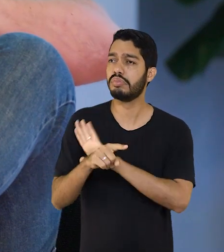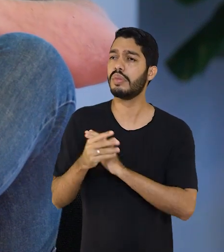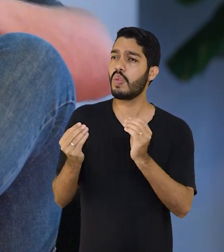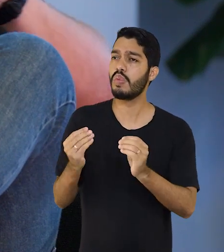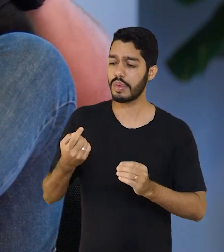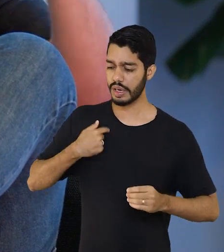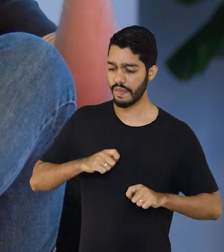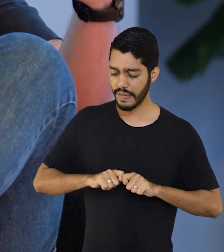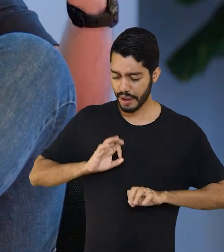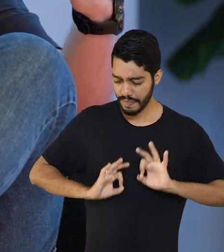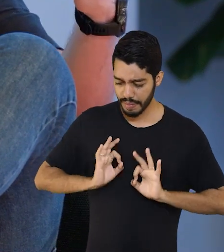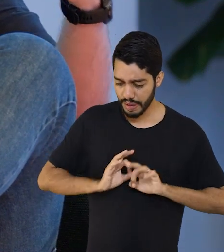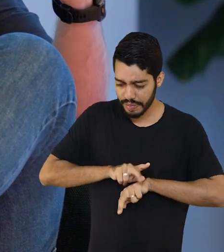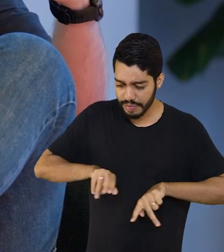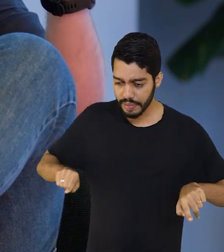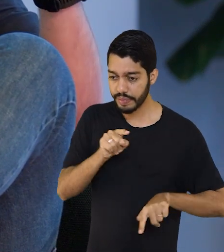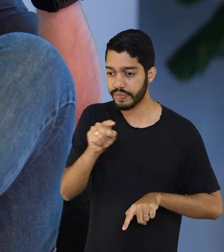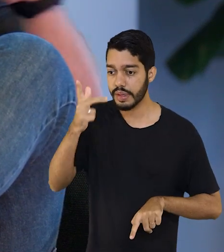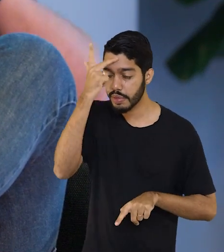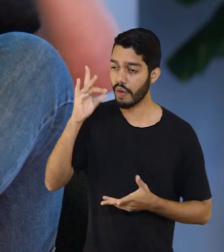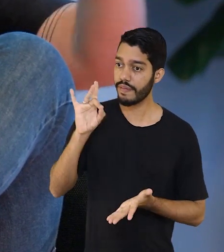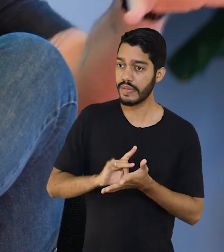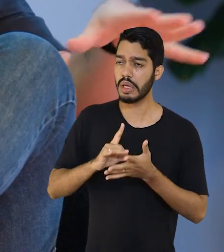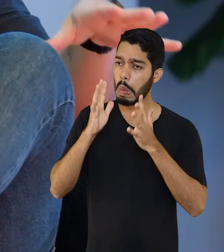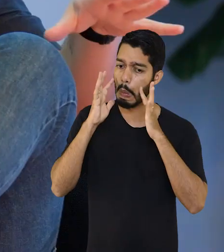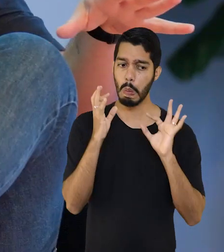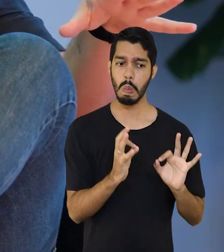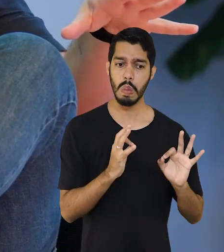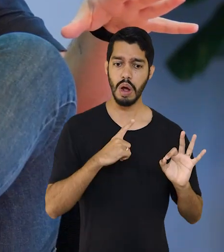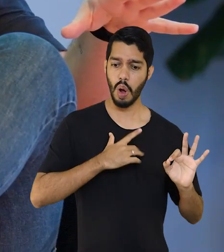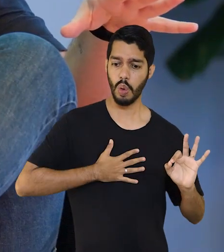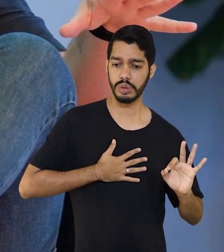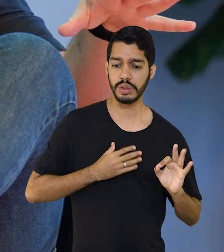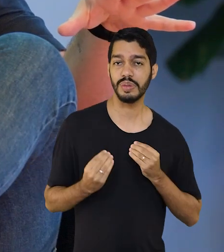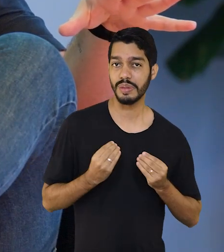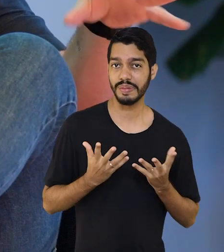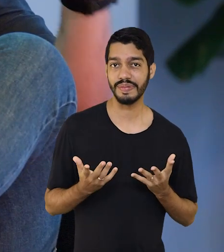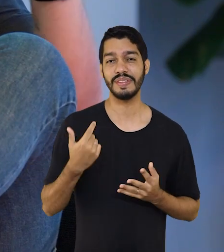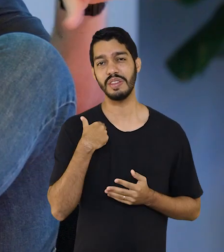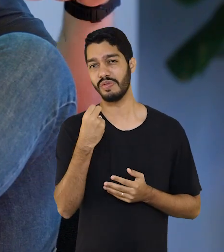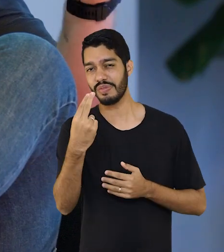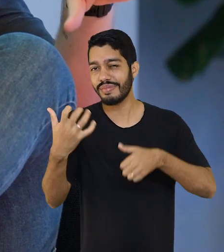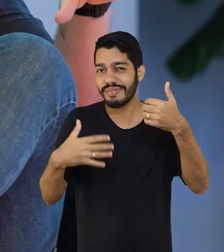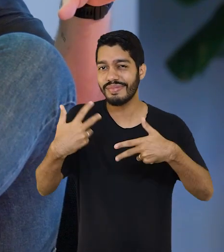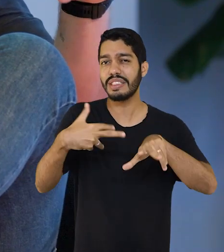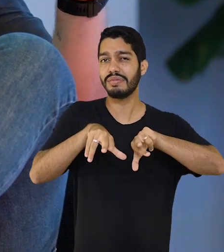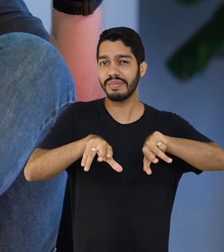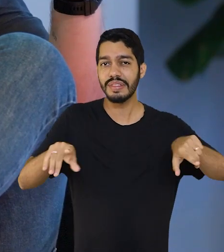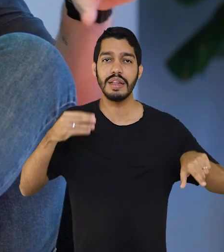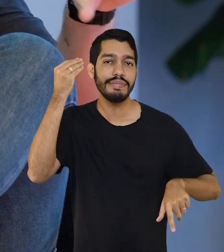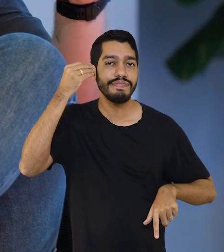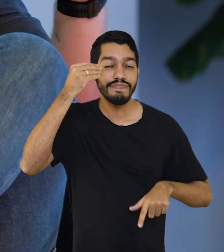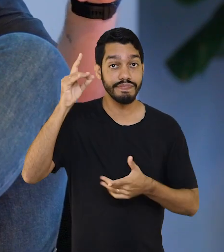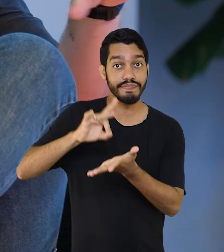aquelas pessoas? Como é que eu consigo criar coisas que as pessoas escolham dedicar sua atenção para as minhas... E eu vou contar vários cases